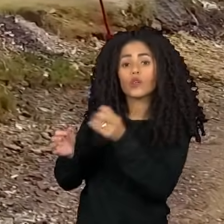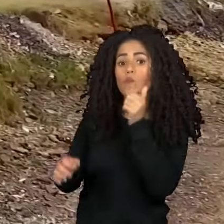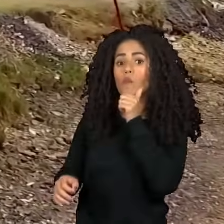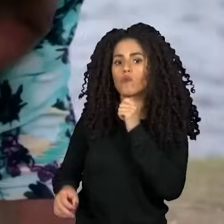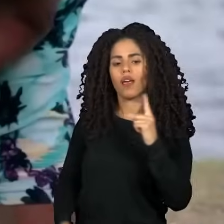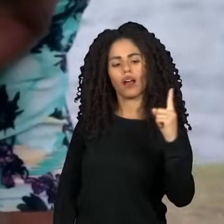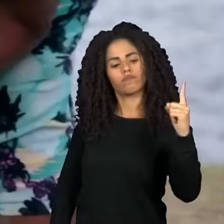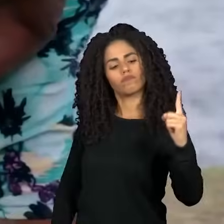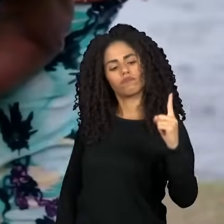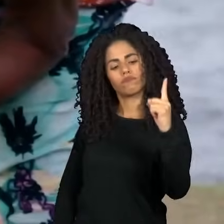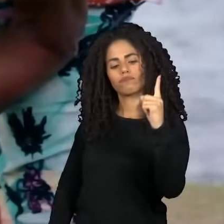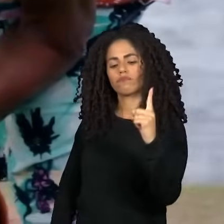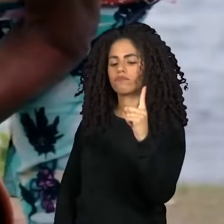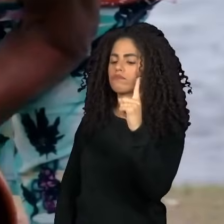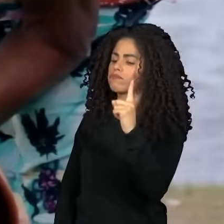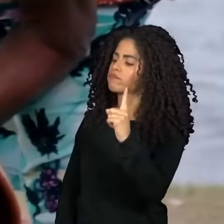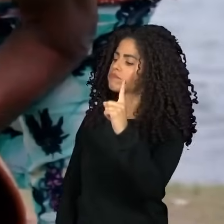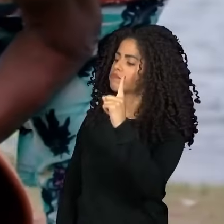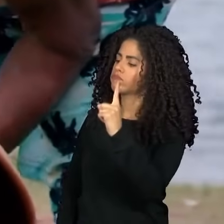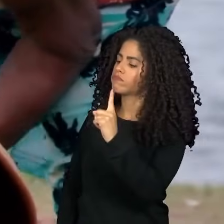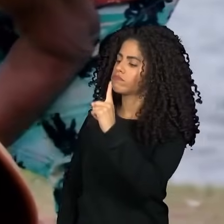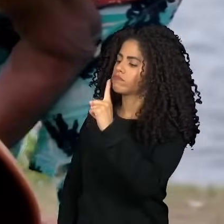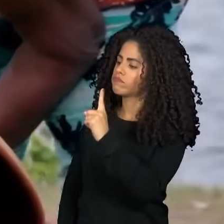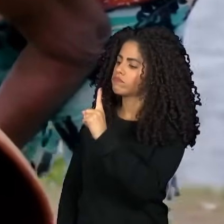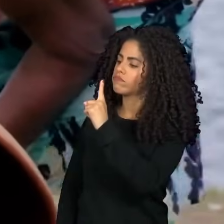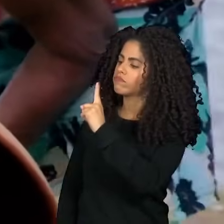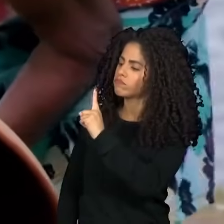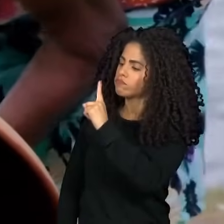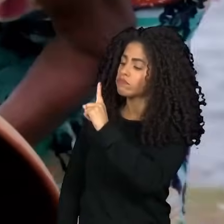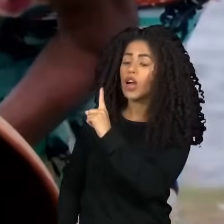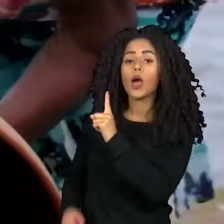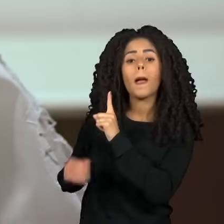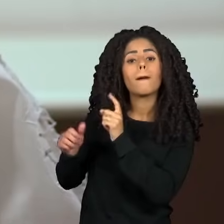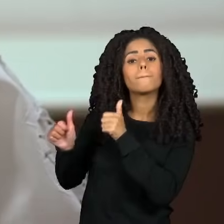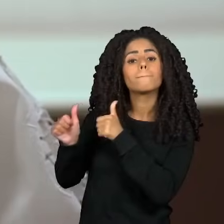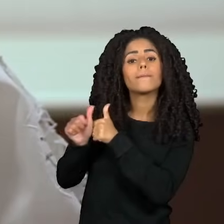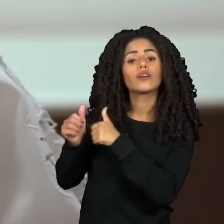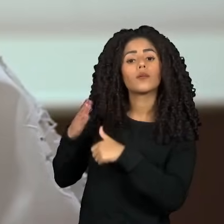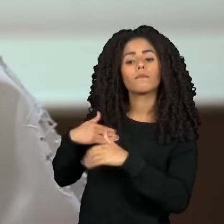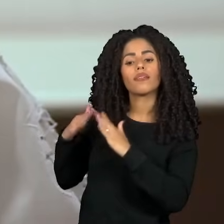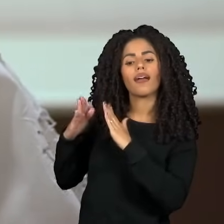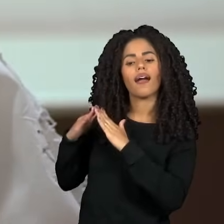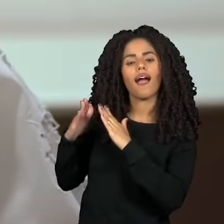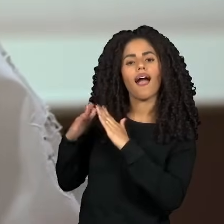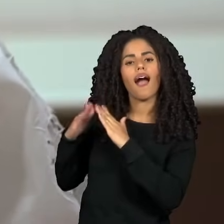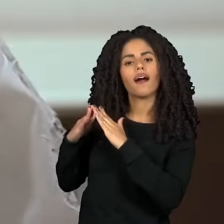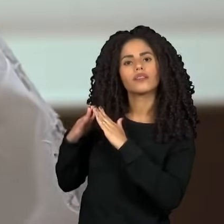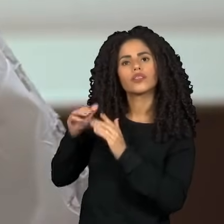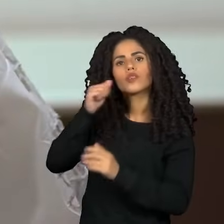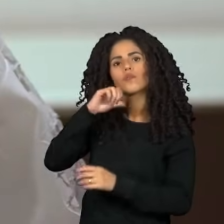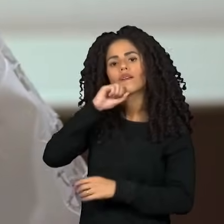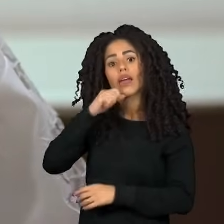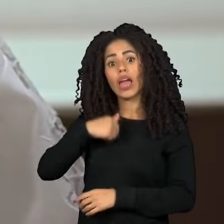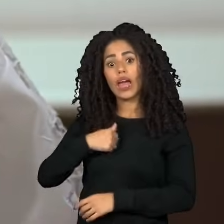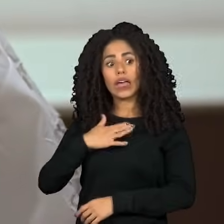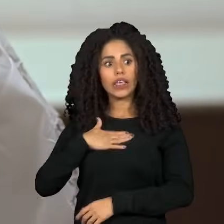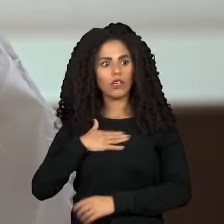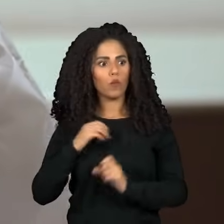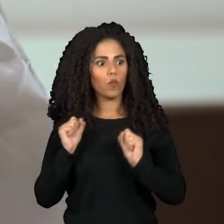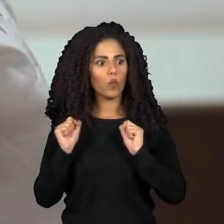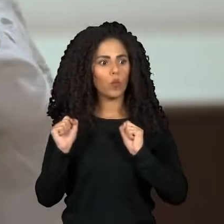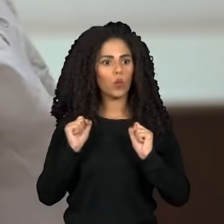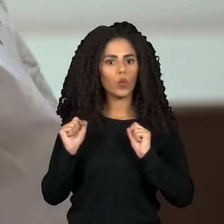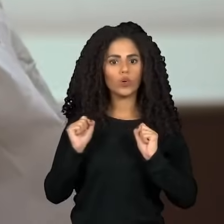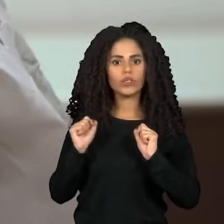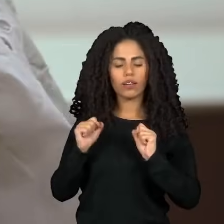do sertão, ficou sendo vizinha de meus pais. Aí eu gostava